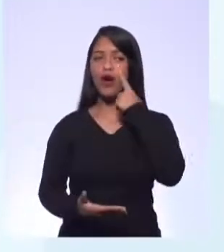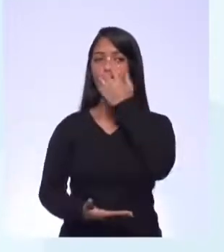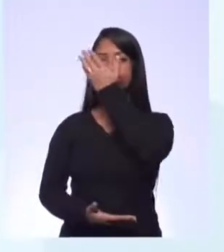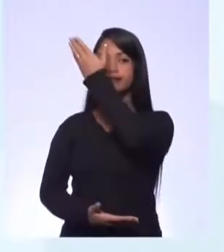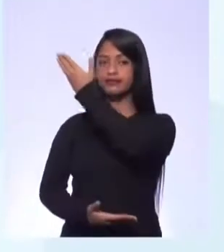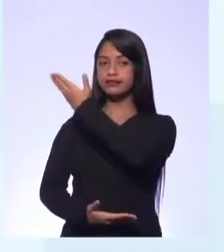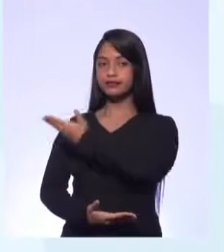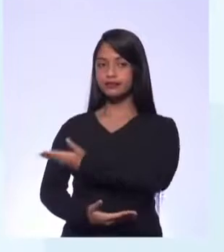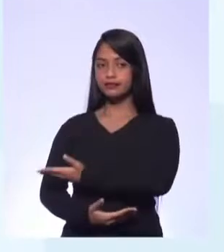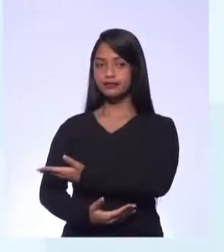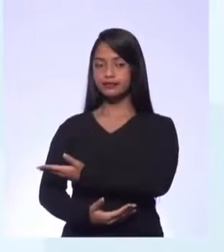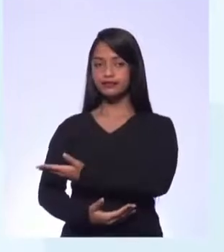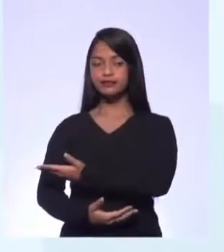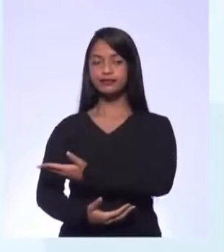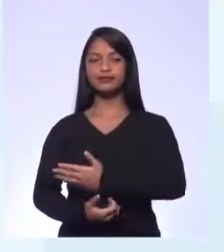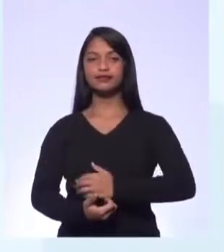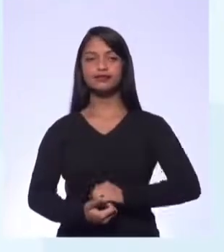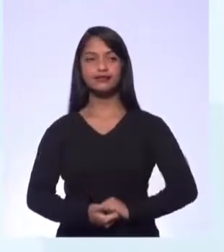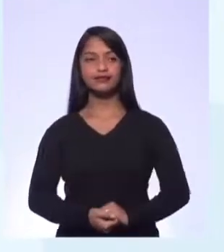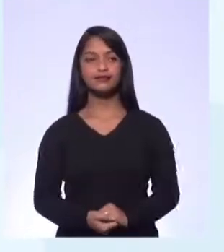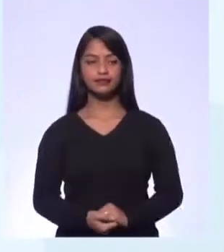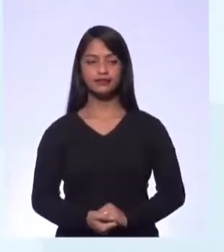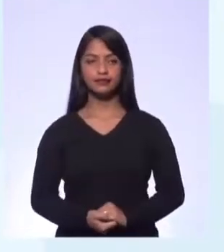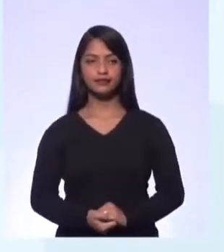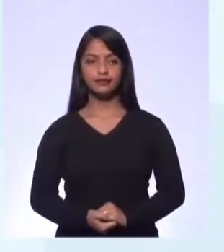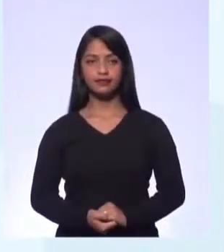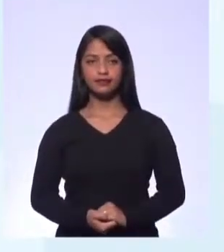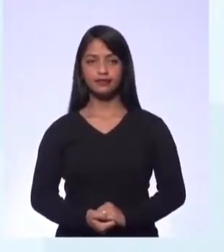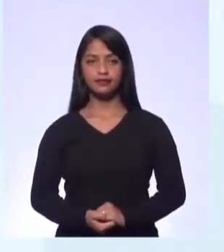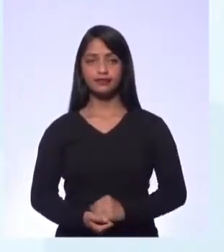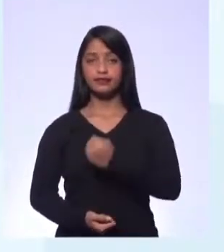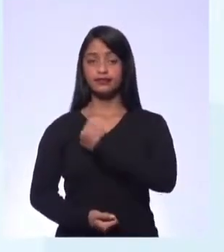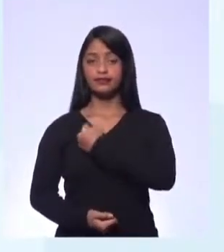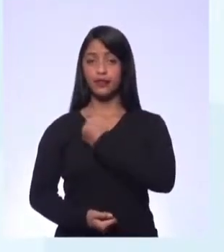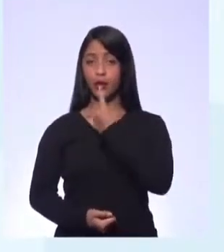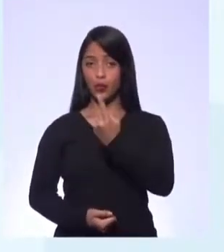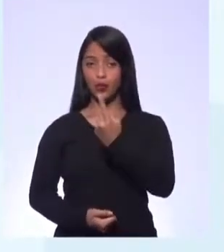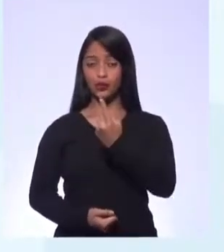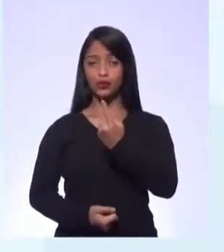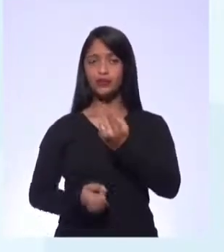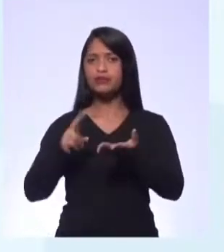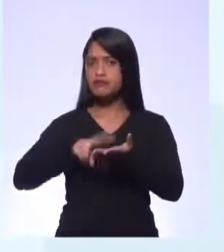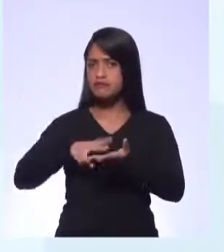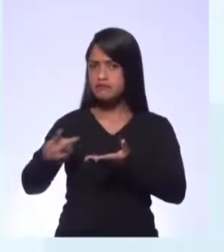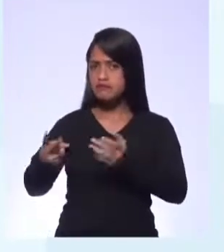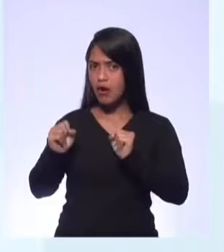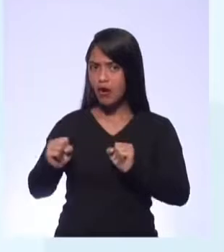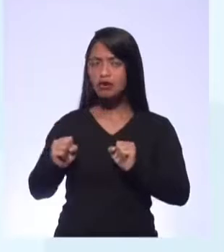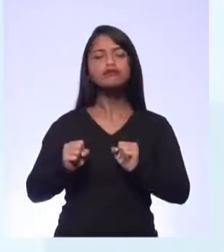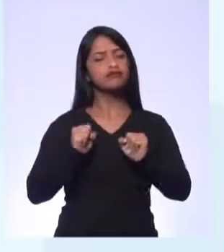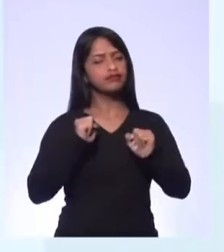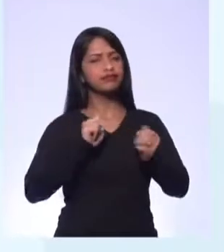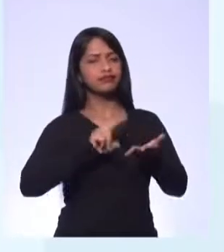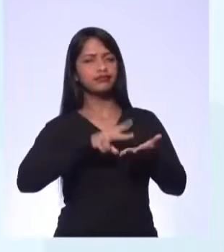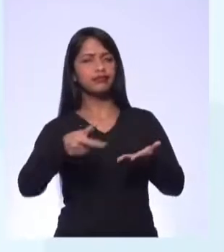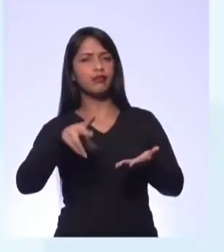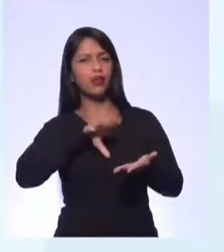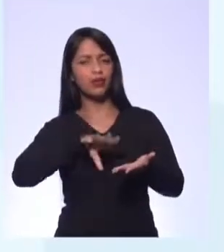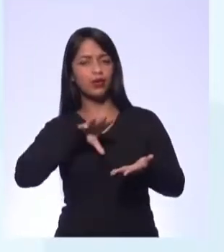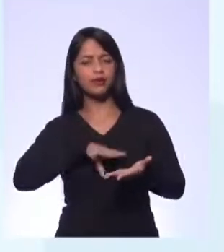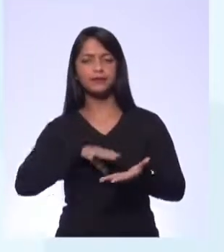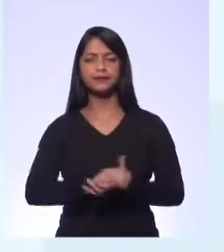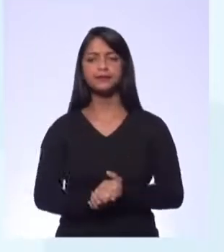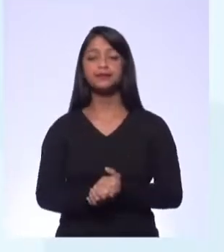change make animal and plant species become extinct? Já vamos traduzir agora? Podemos traduzir. As mudanças climáticas